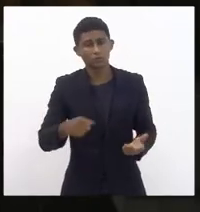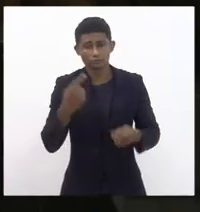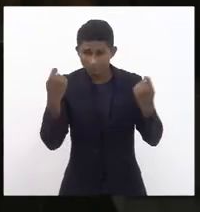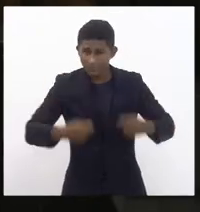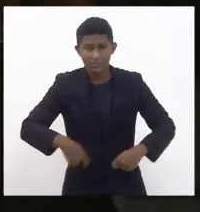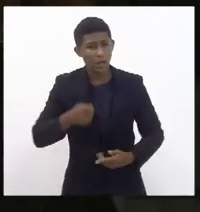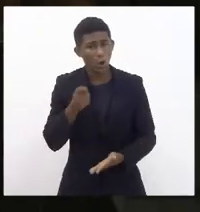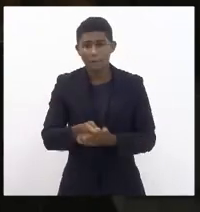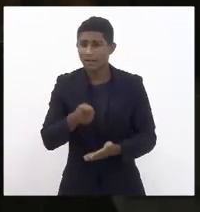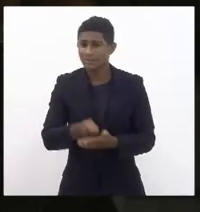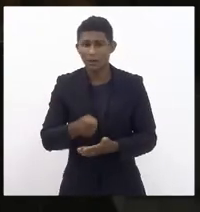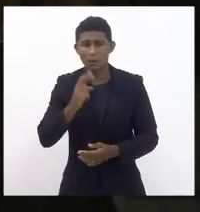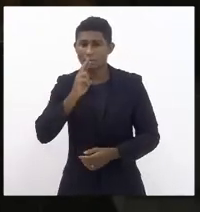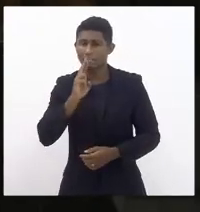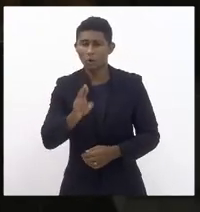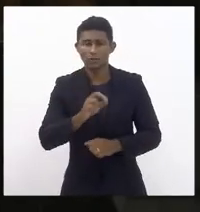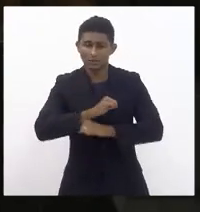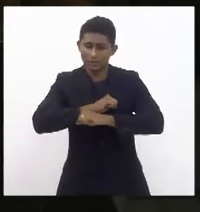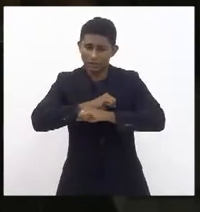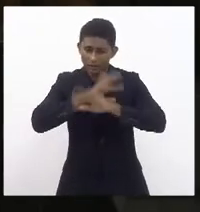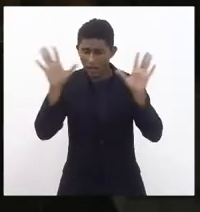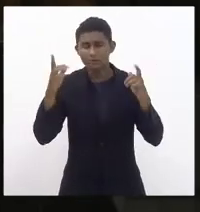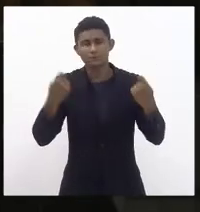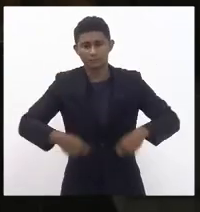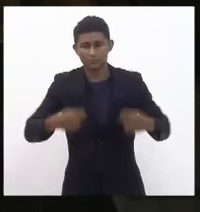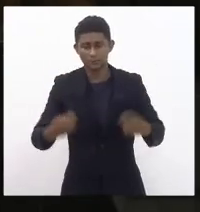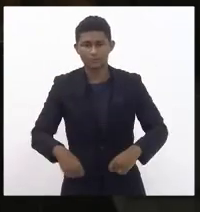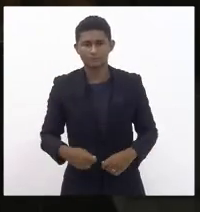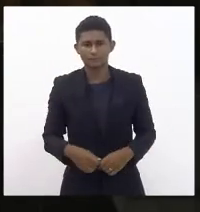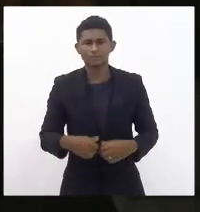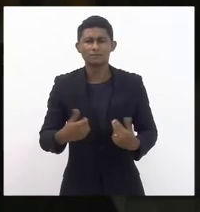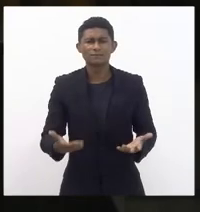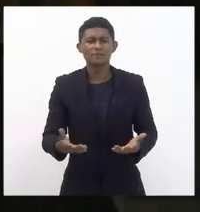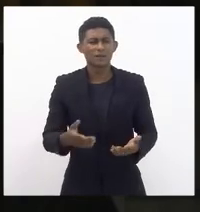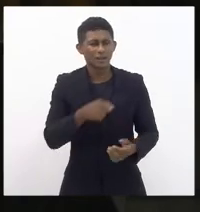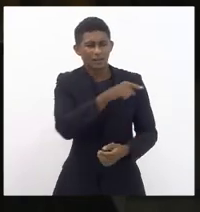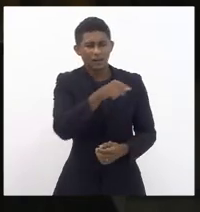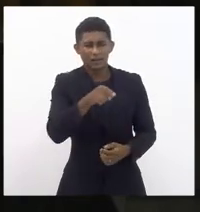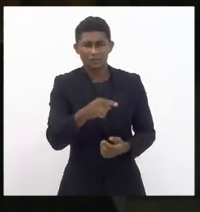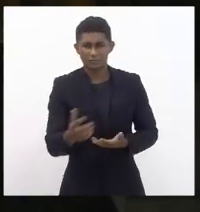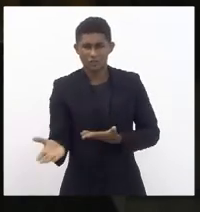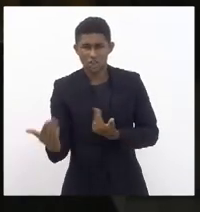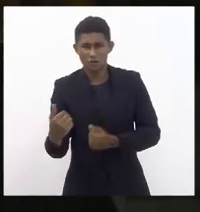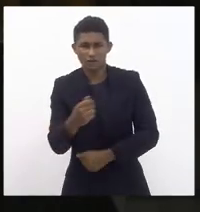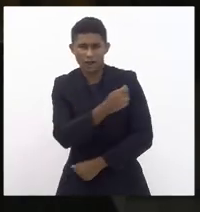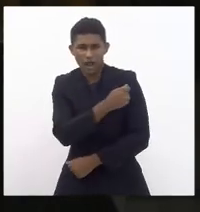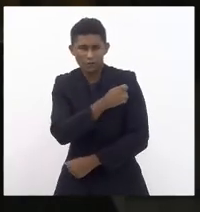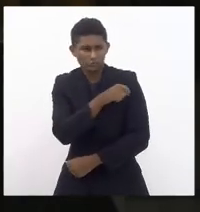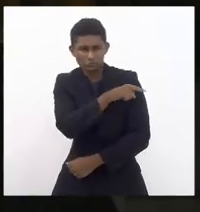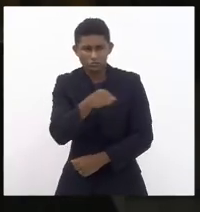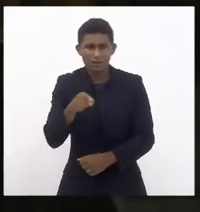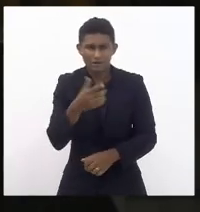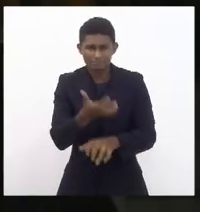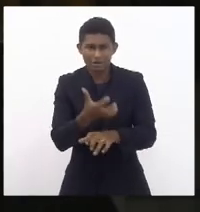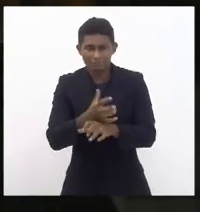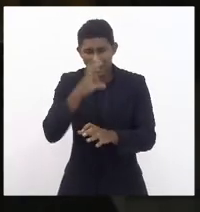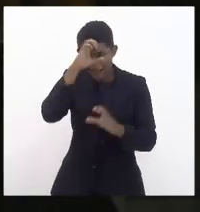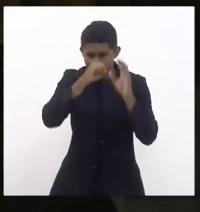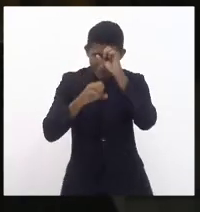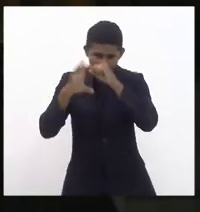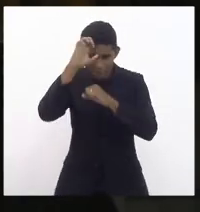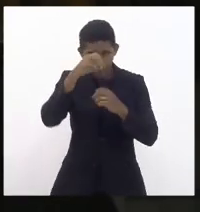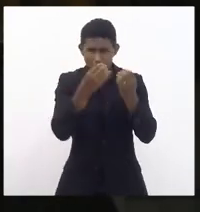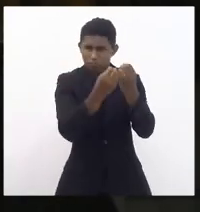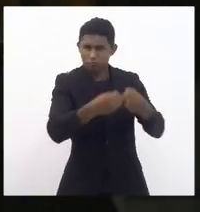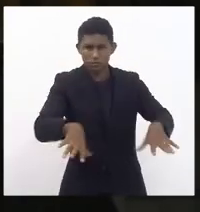dar respostas nós não aceitaremos a precarização da formação dos nossos estudantes nem por atropelo